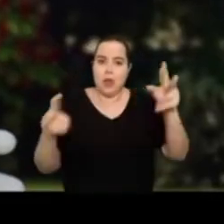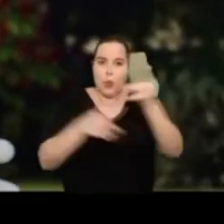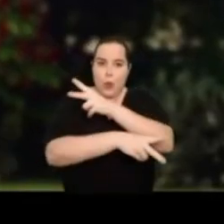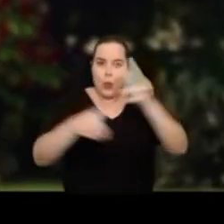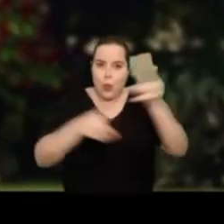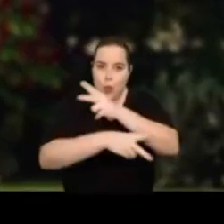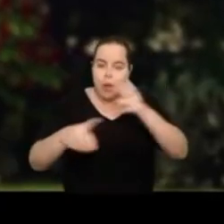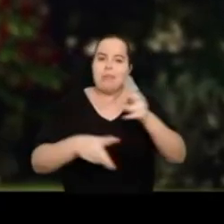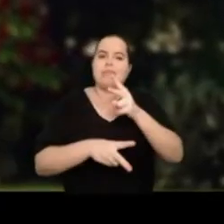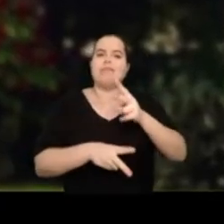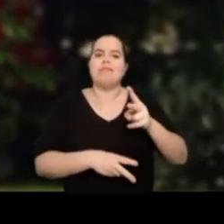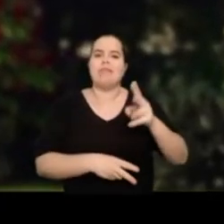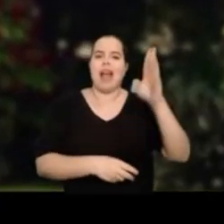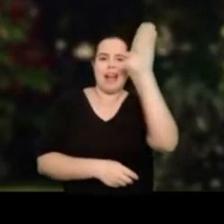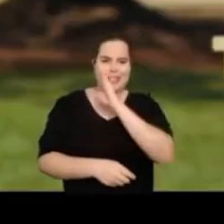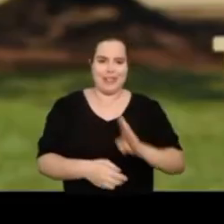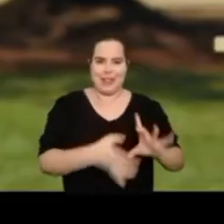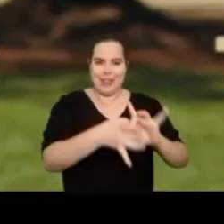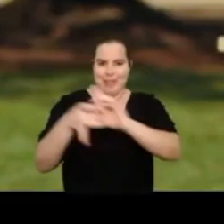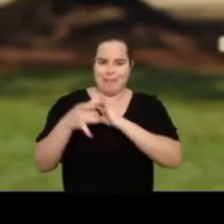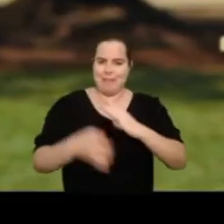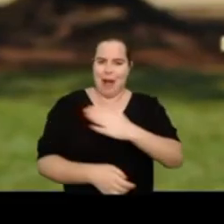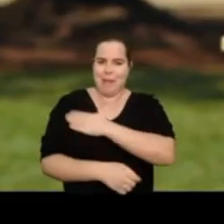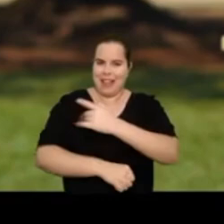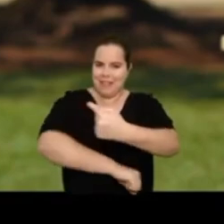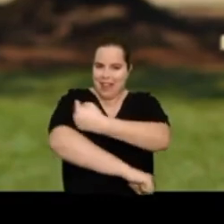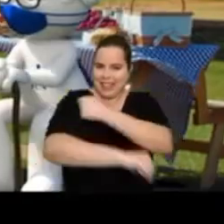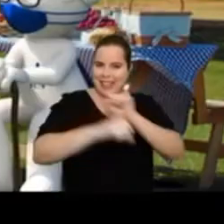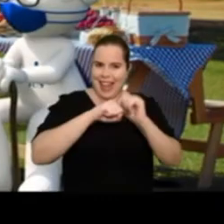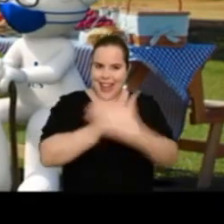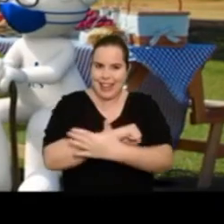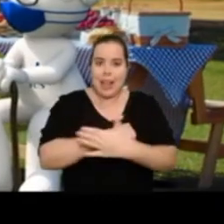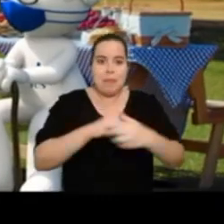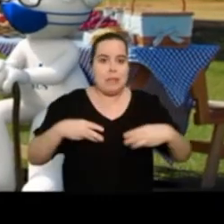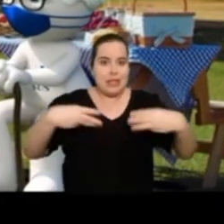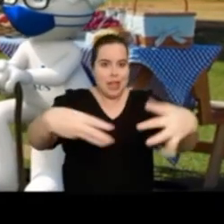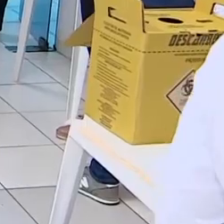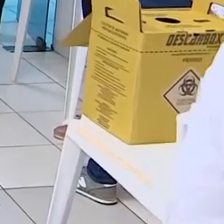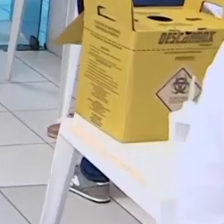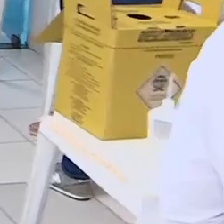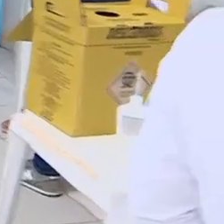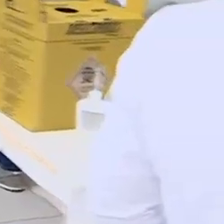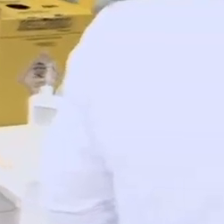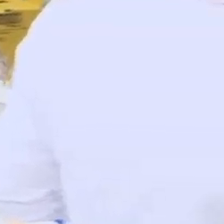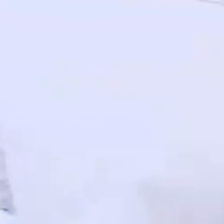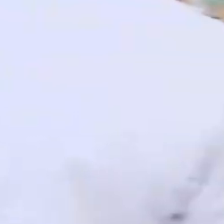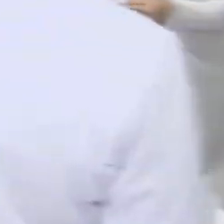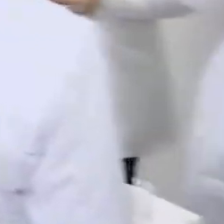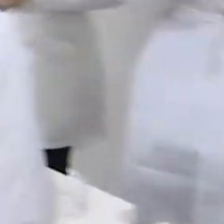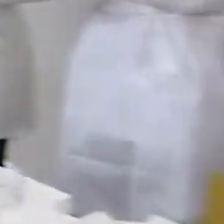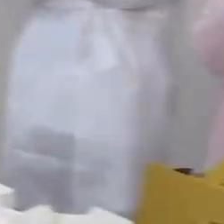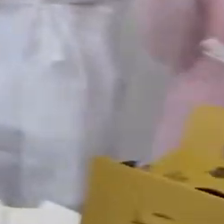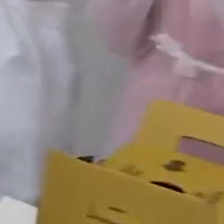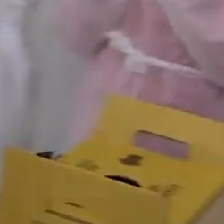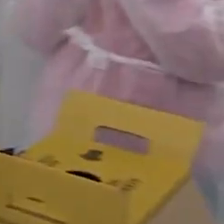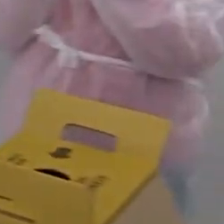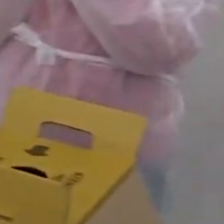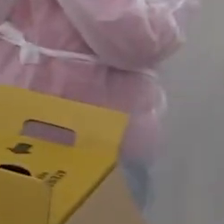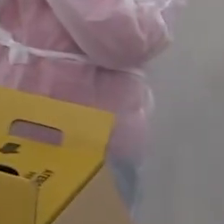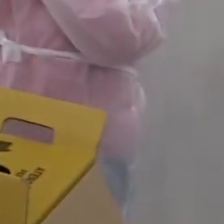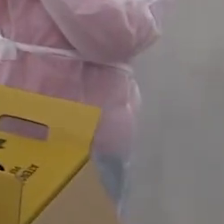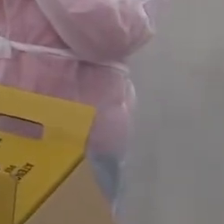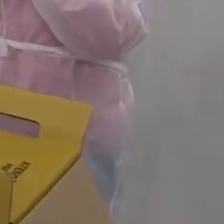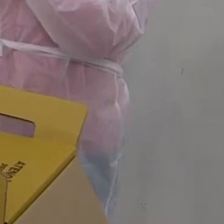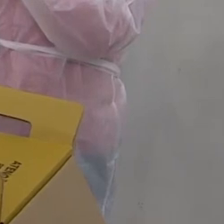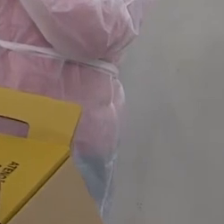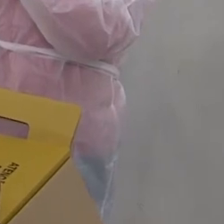distância segura e os ambientes ventilados. Brasil unido por uma pátria vacinada. Campanha que ainda é válida para quem não